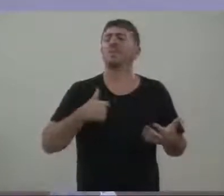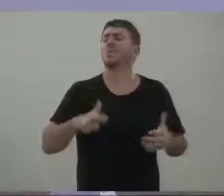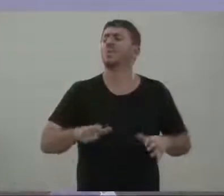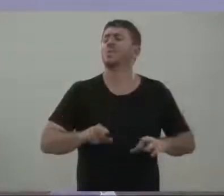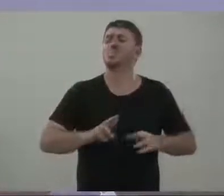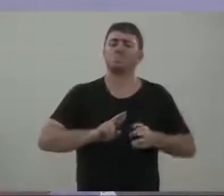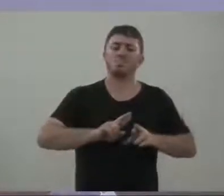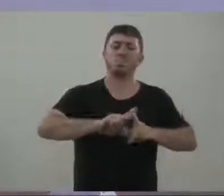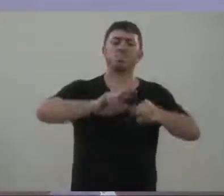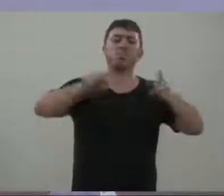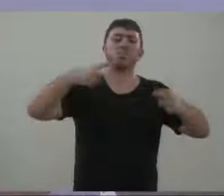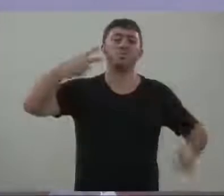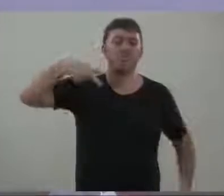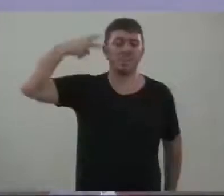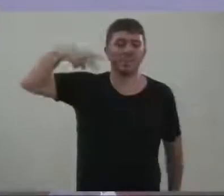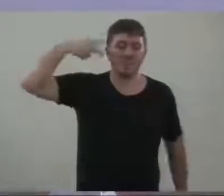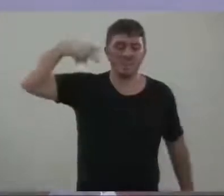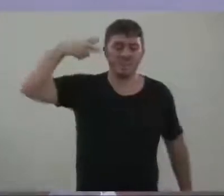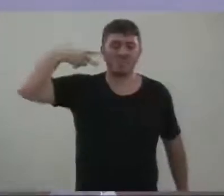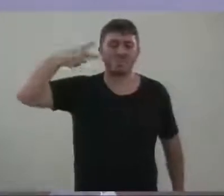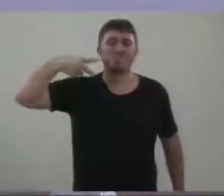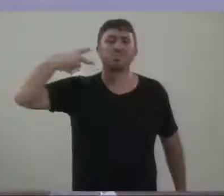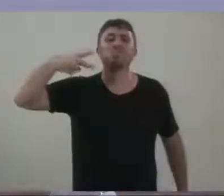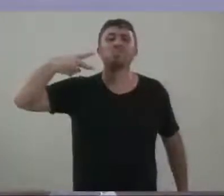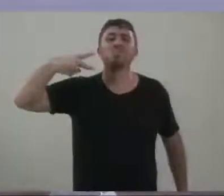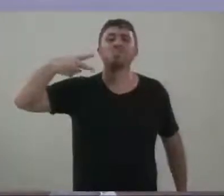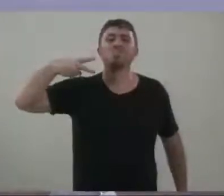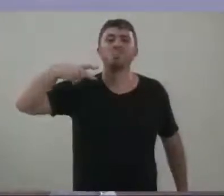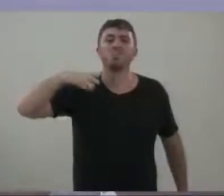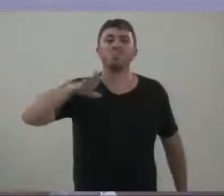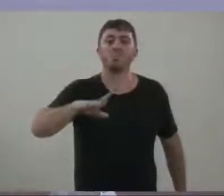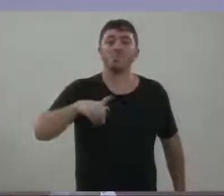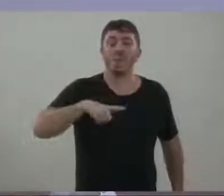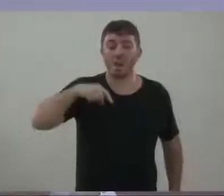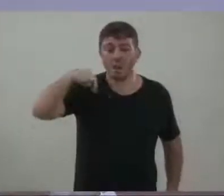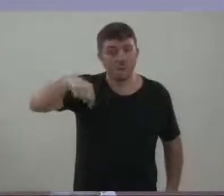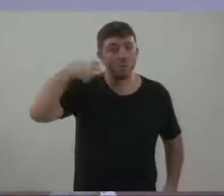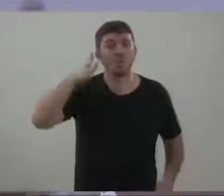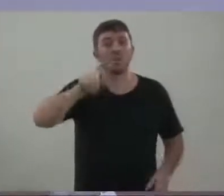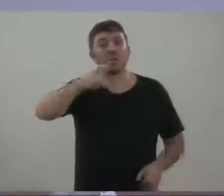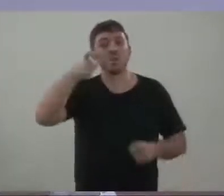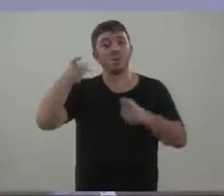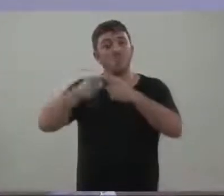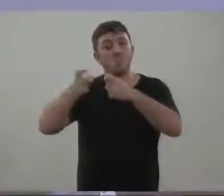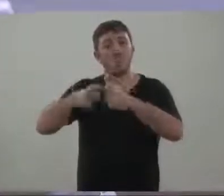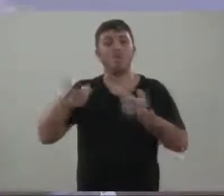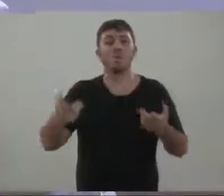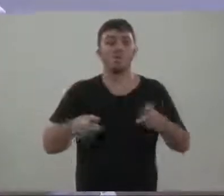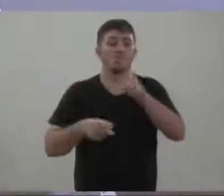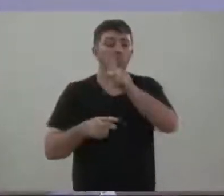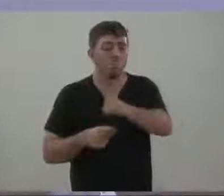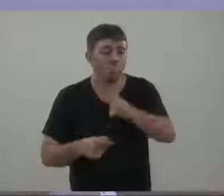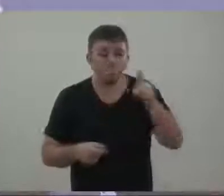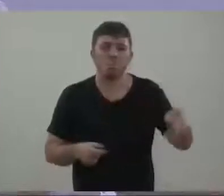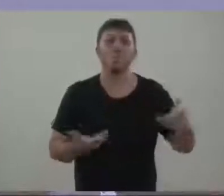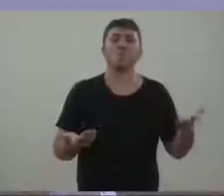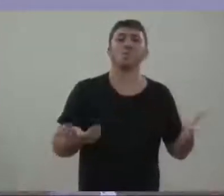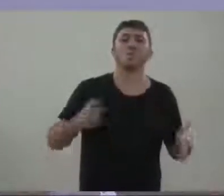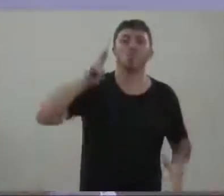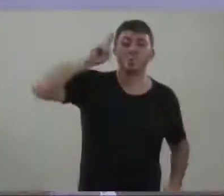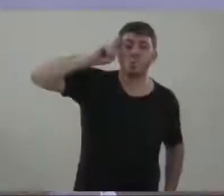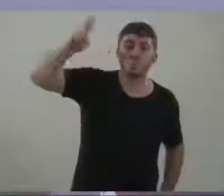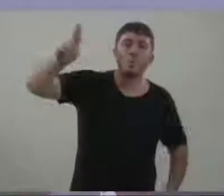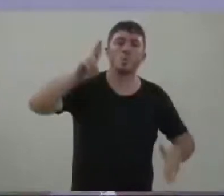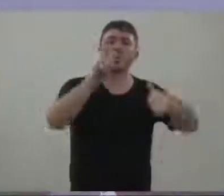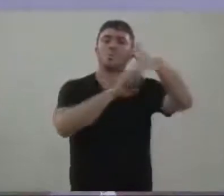diversos vereadores e diversas atividades. Nós tivemos médicos na casa, nós tivemos professores, nós tivemos empresários, nós